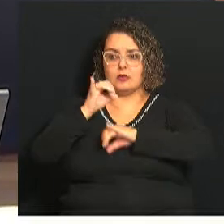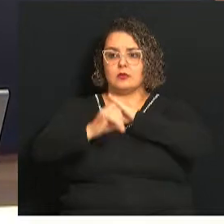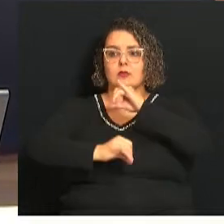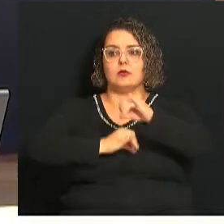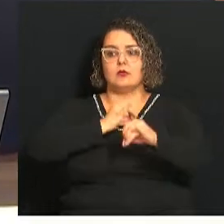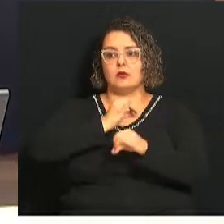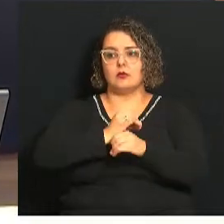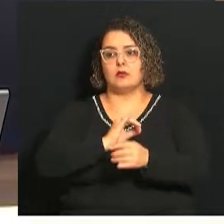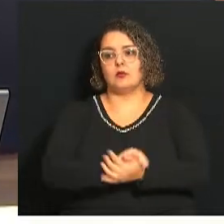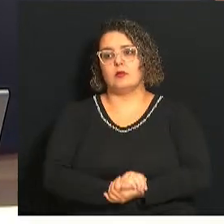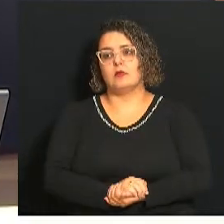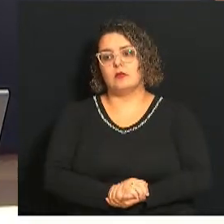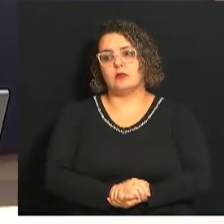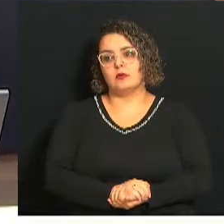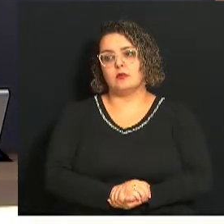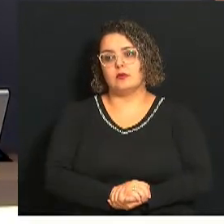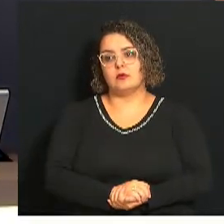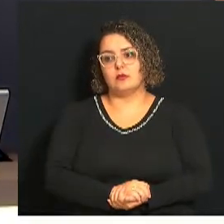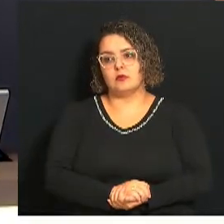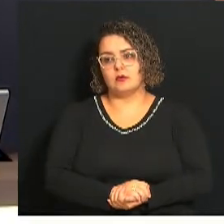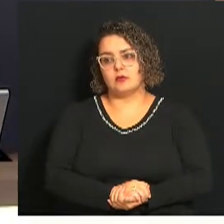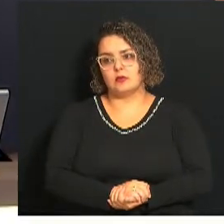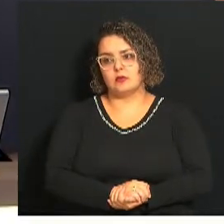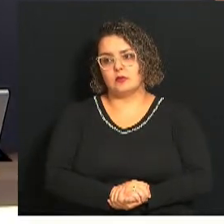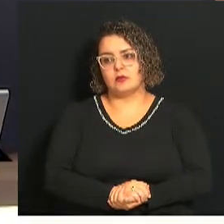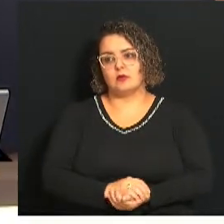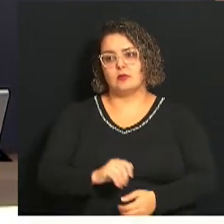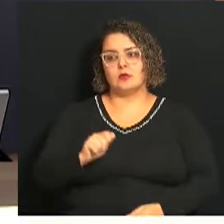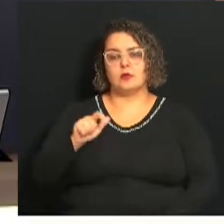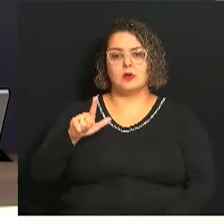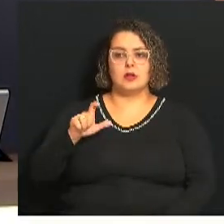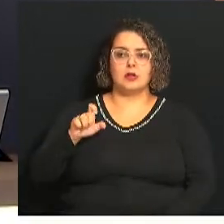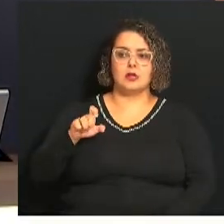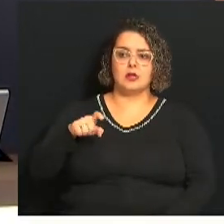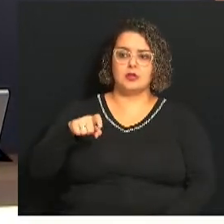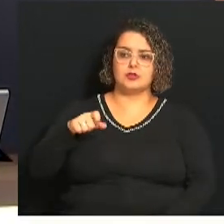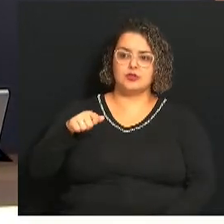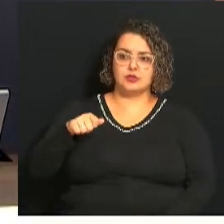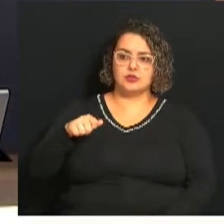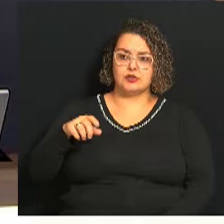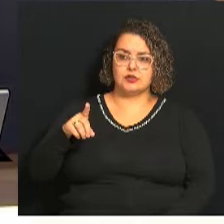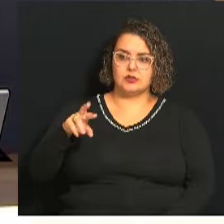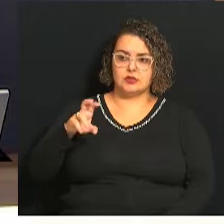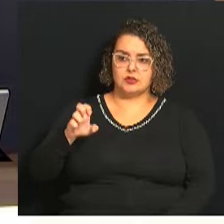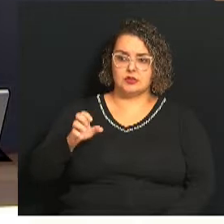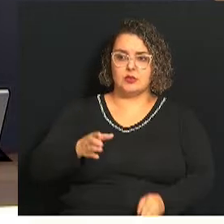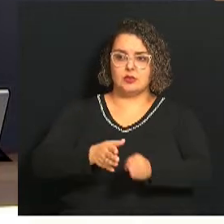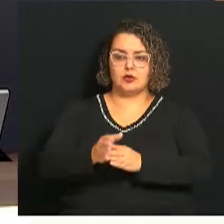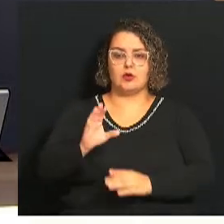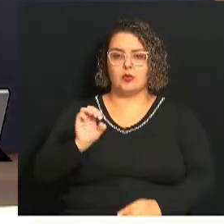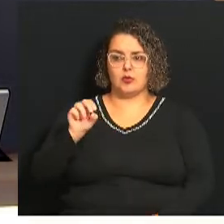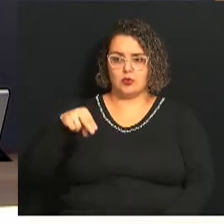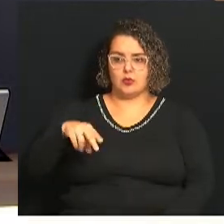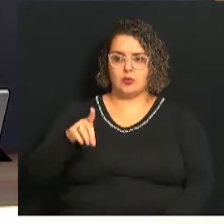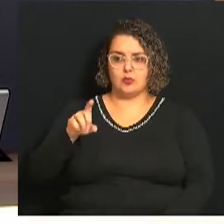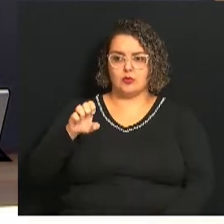né? Carlos Alexandre Fanton Silva, que é conselheiro do Condema e presidente do